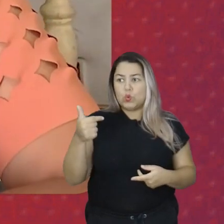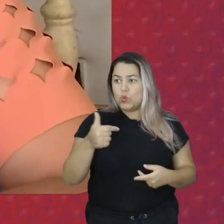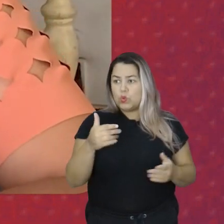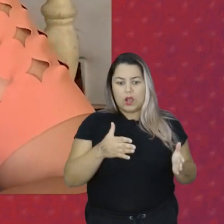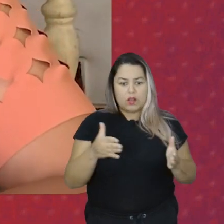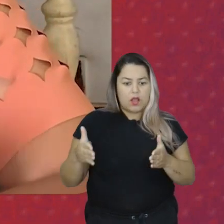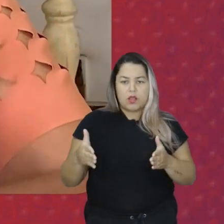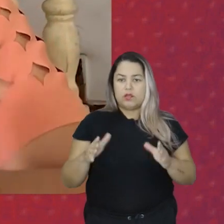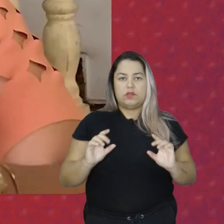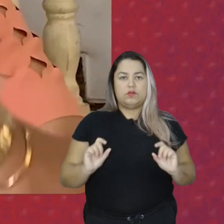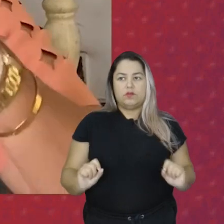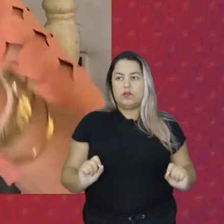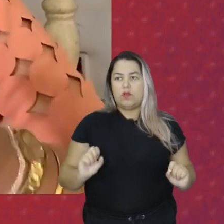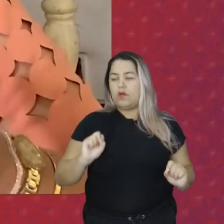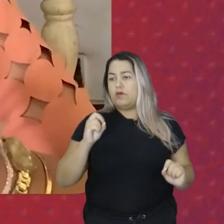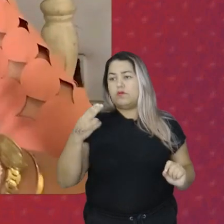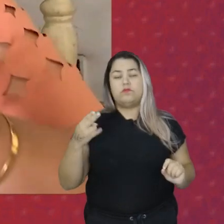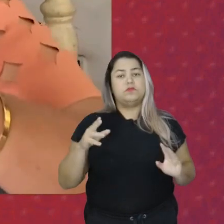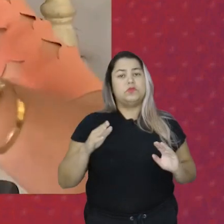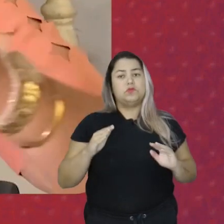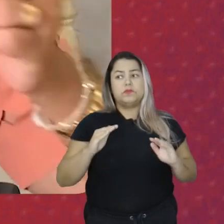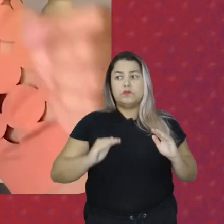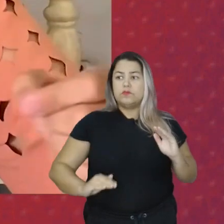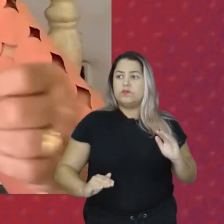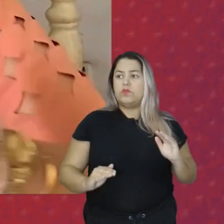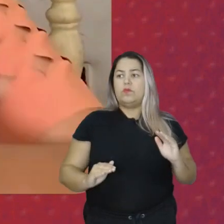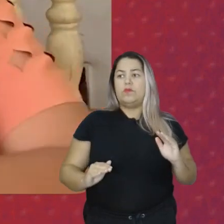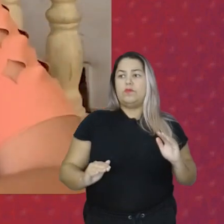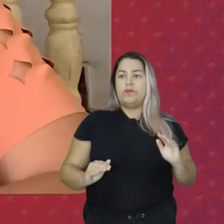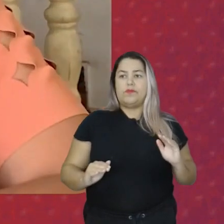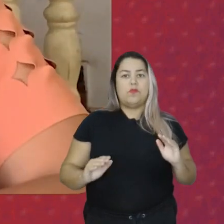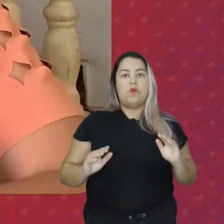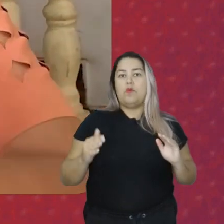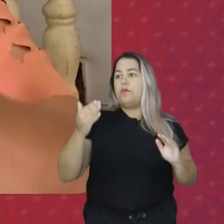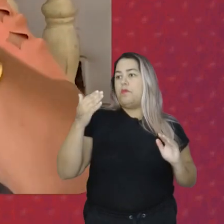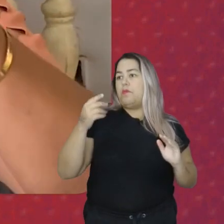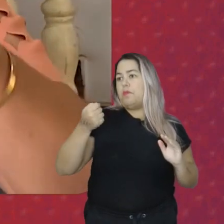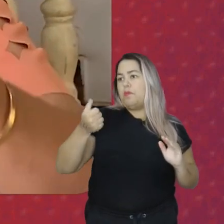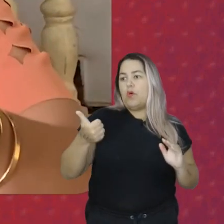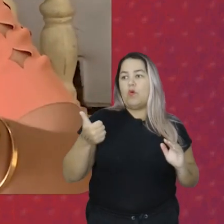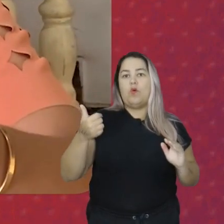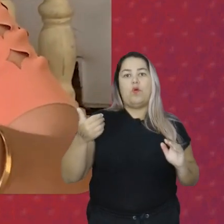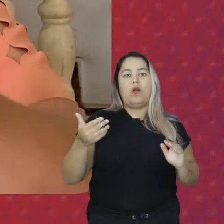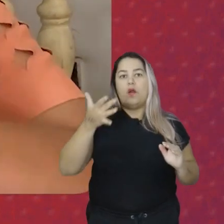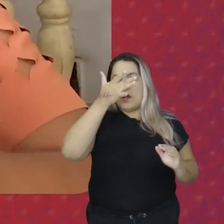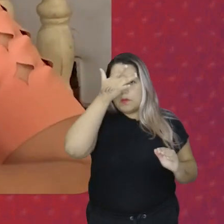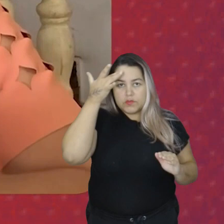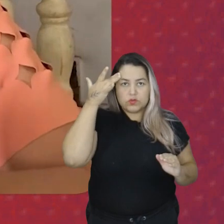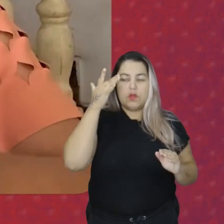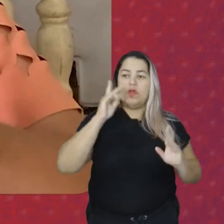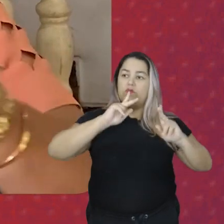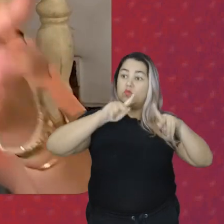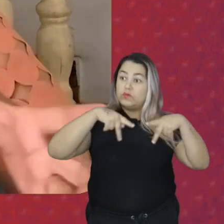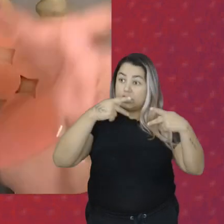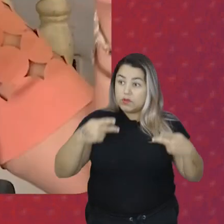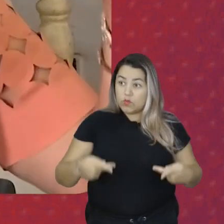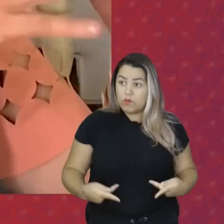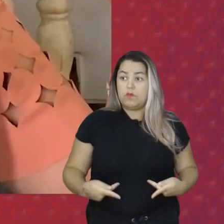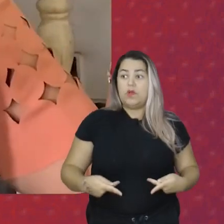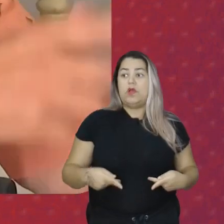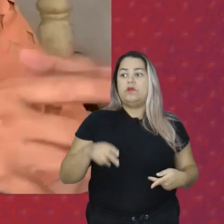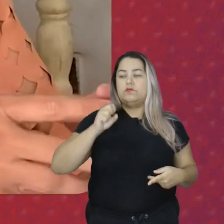segunda categoria, ou muito menos um meio cidadão. É um ser humano que, se